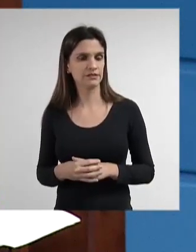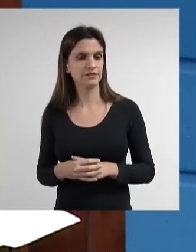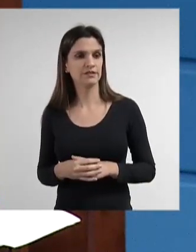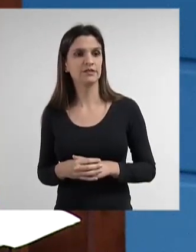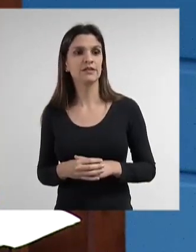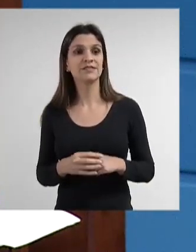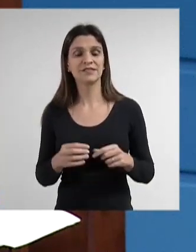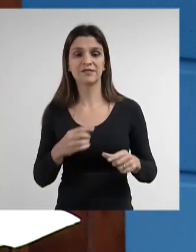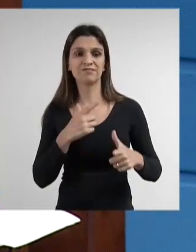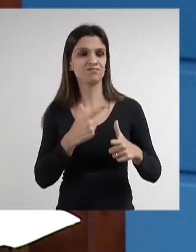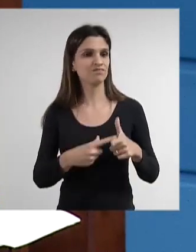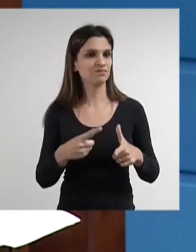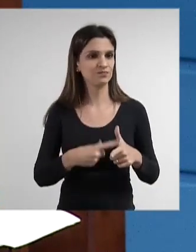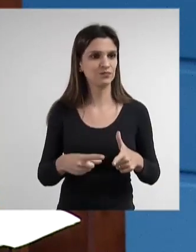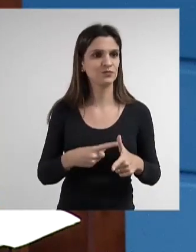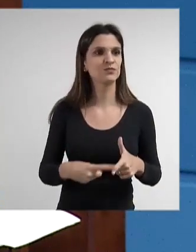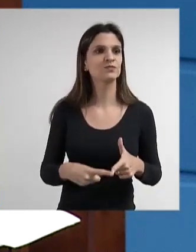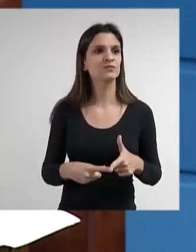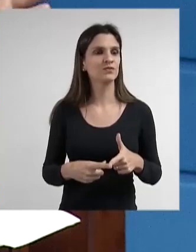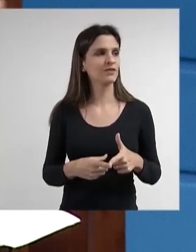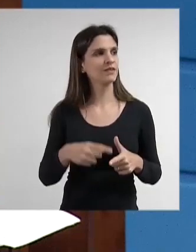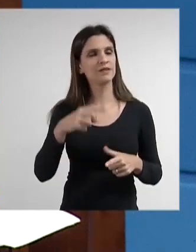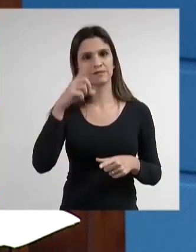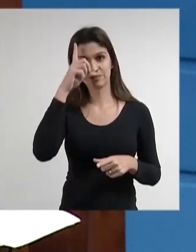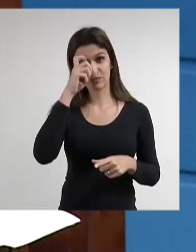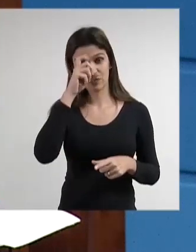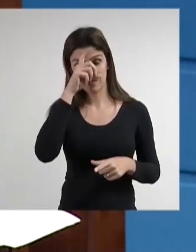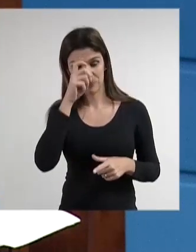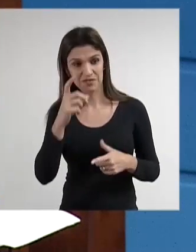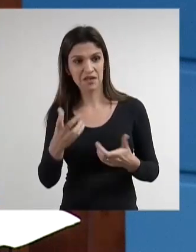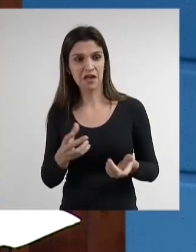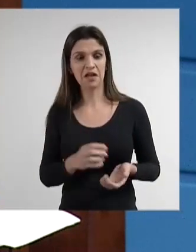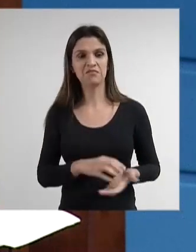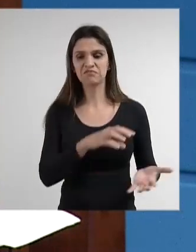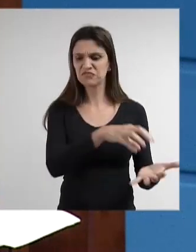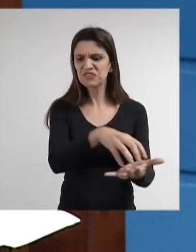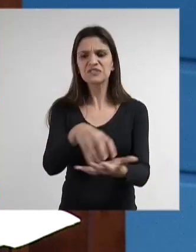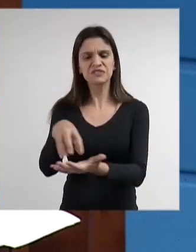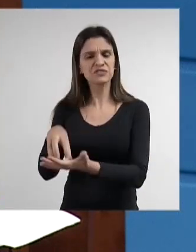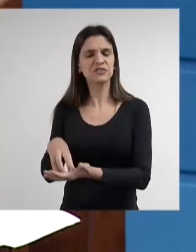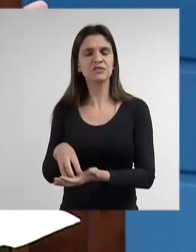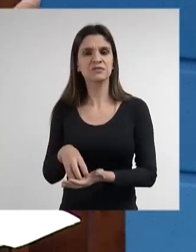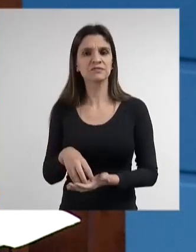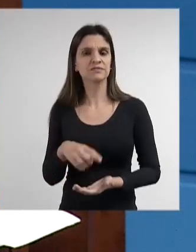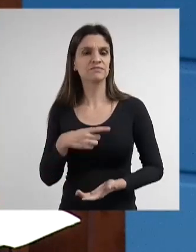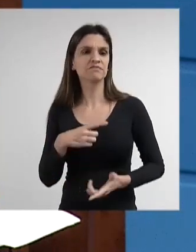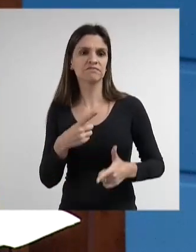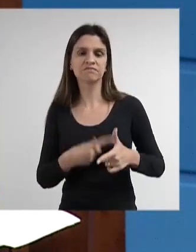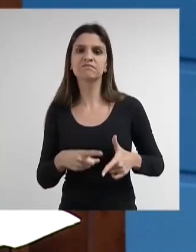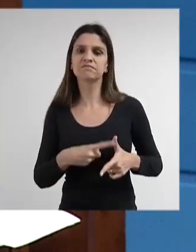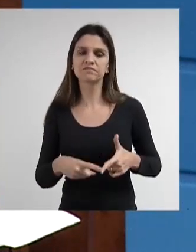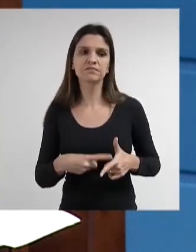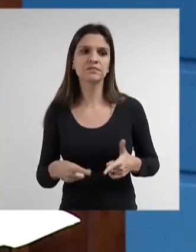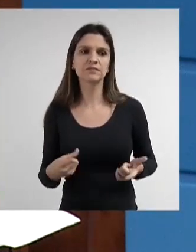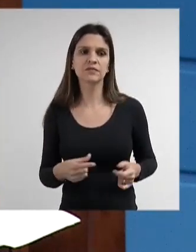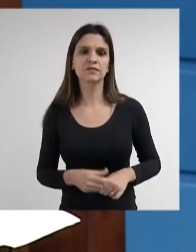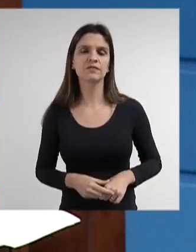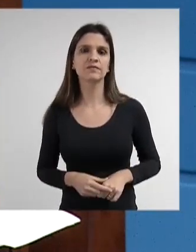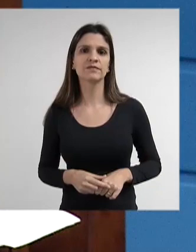as dificuldades para atender algumas demandas. Será que esse corte também não